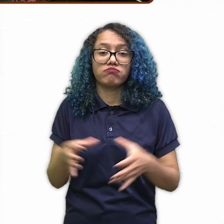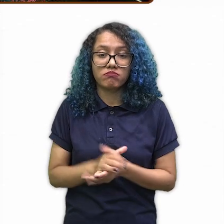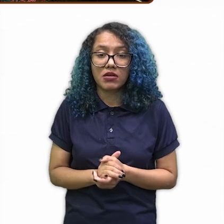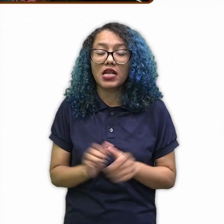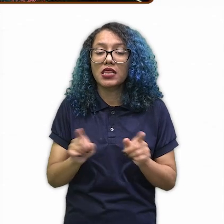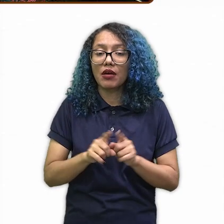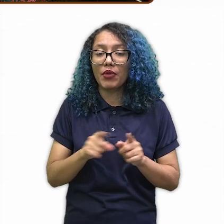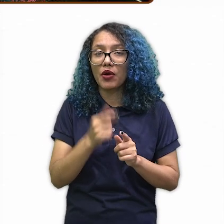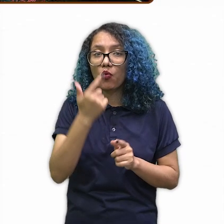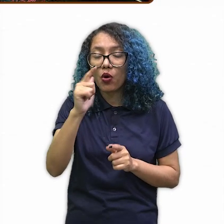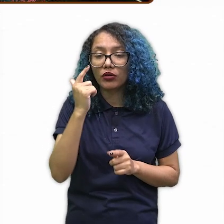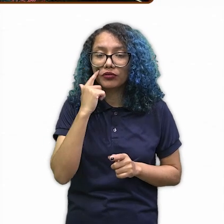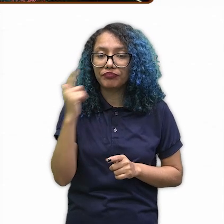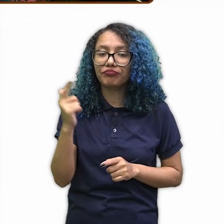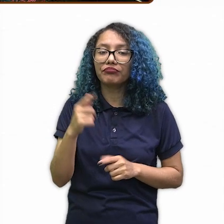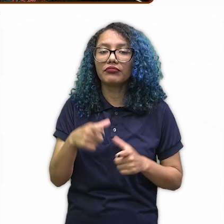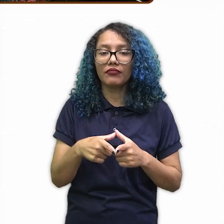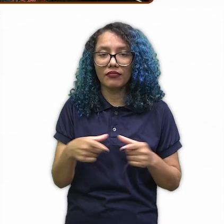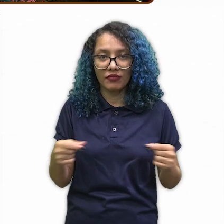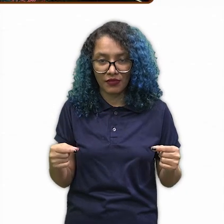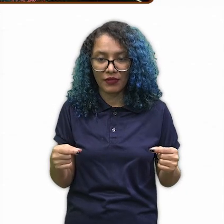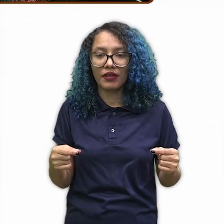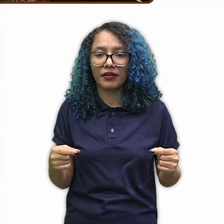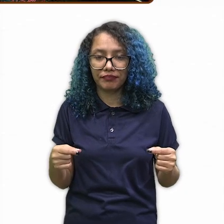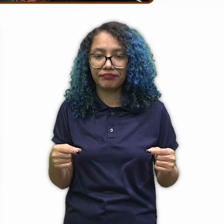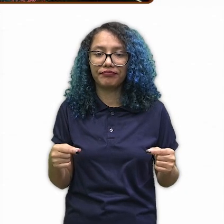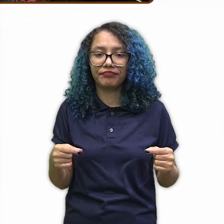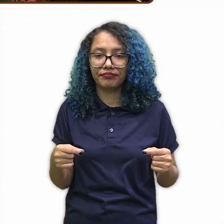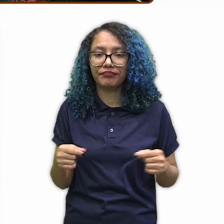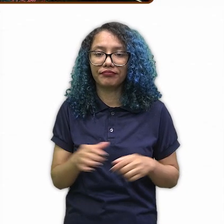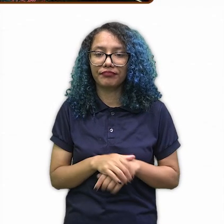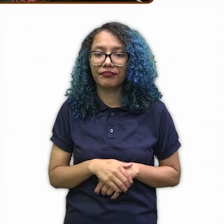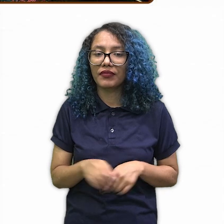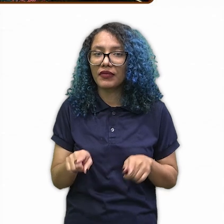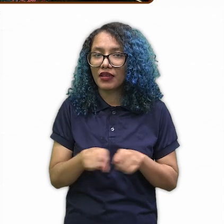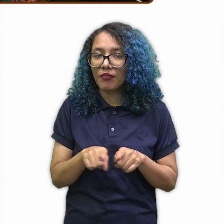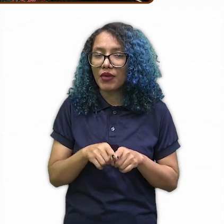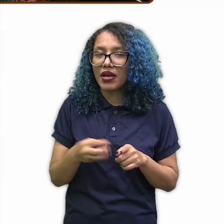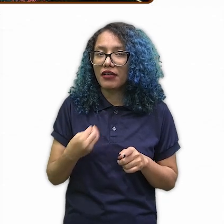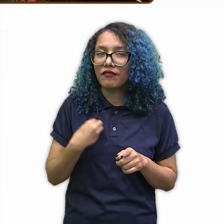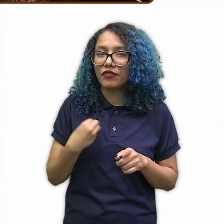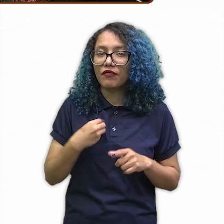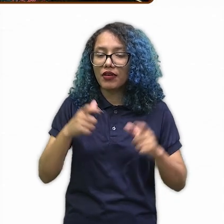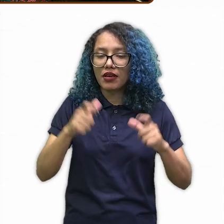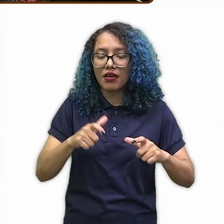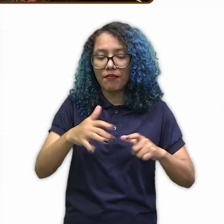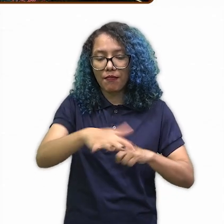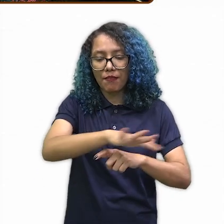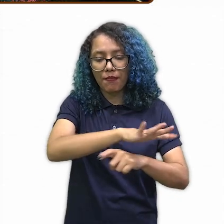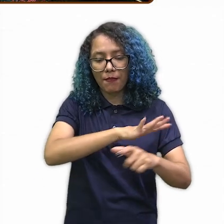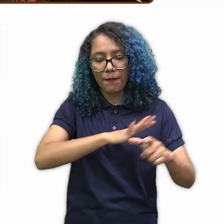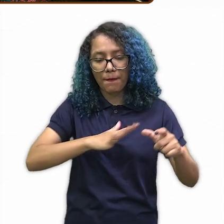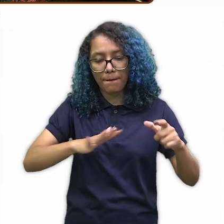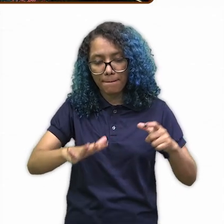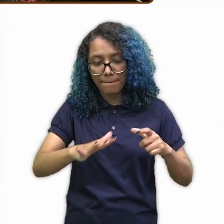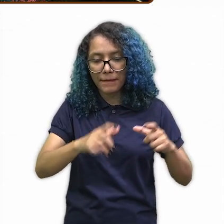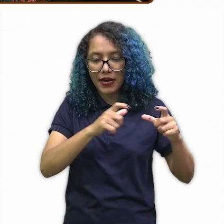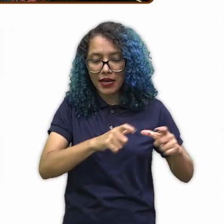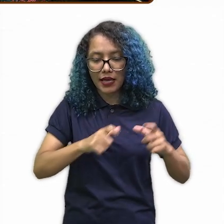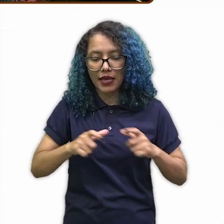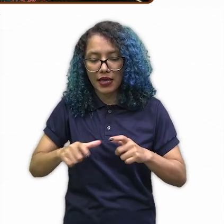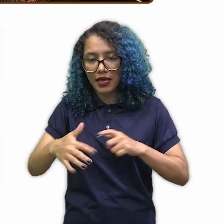os japoneses, que vão ser os nativos ali do arquipélago japonês. Agora,